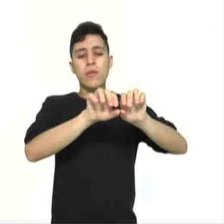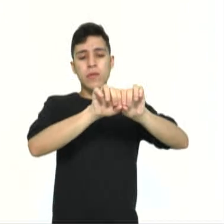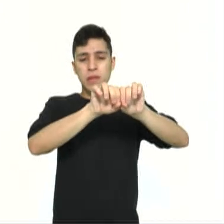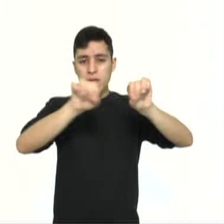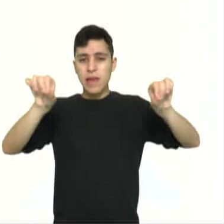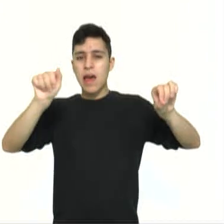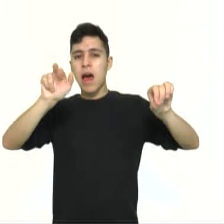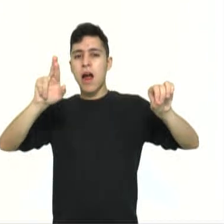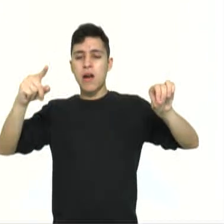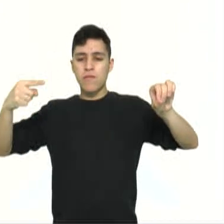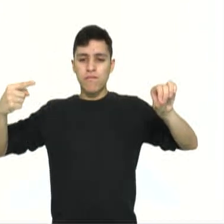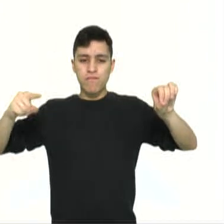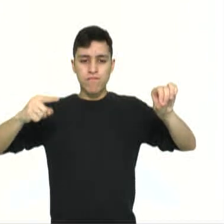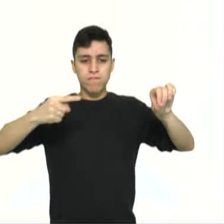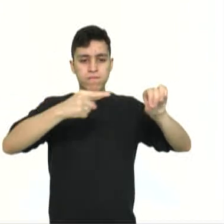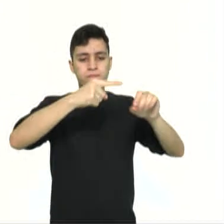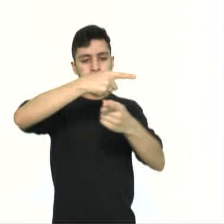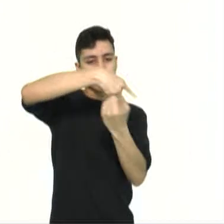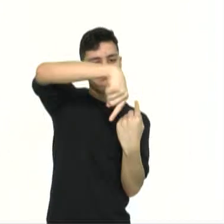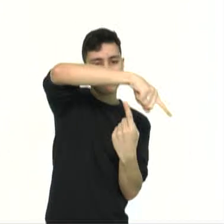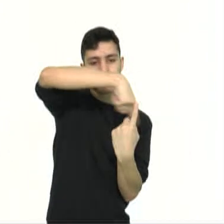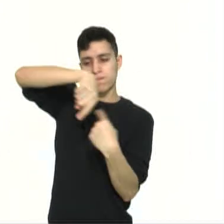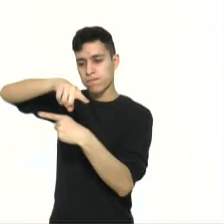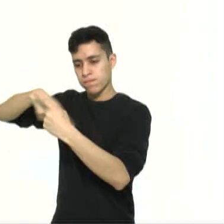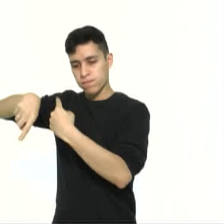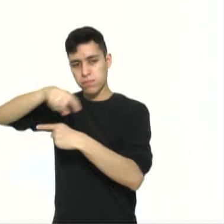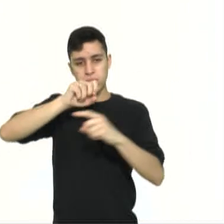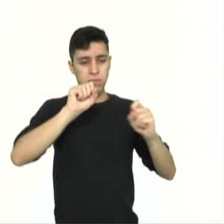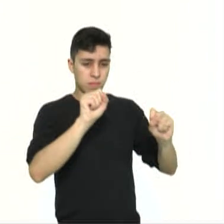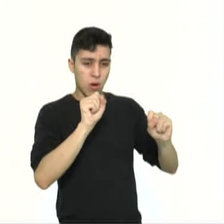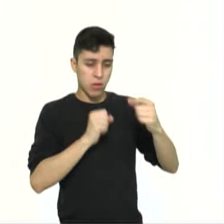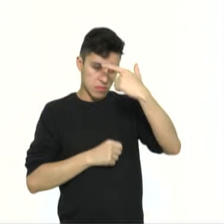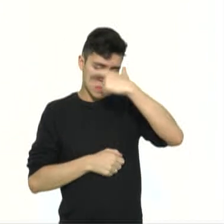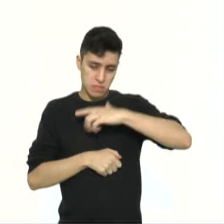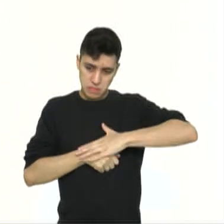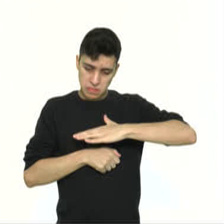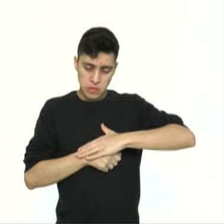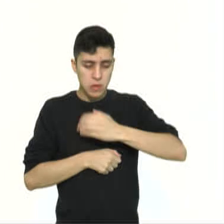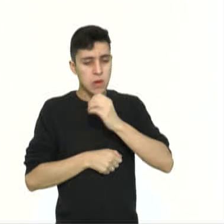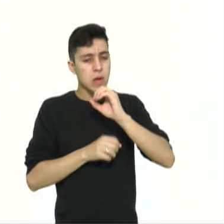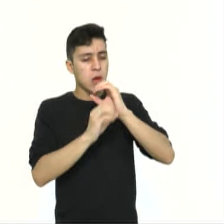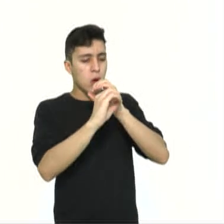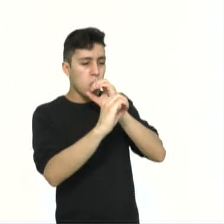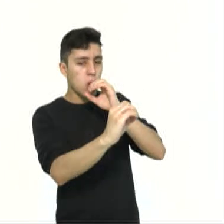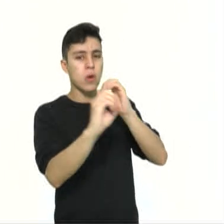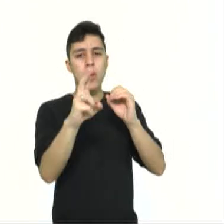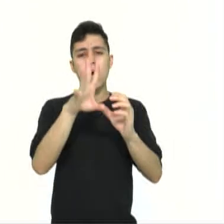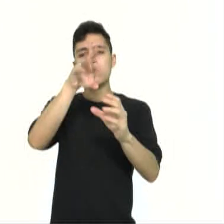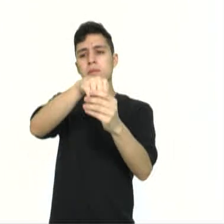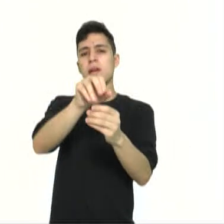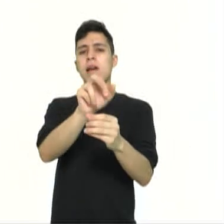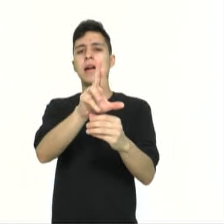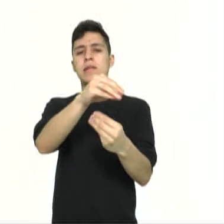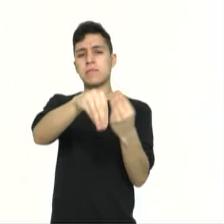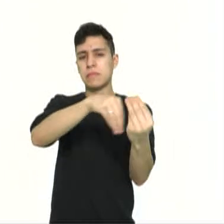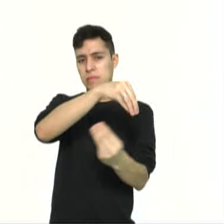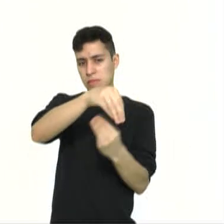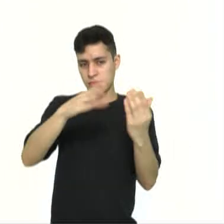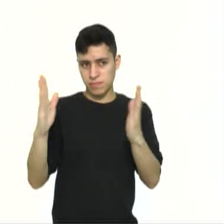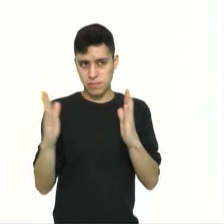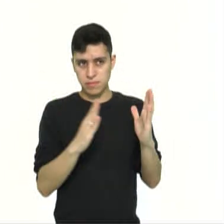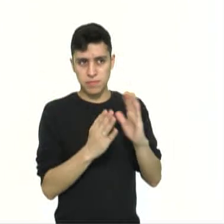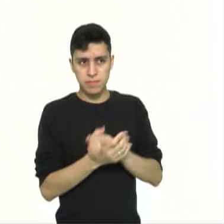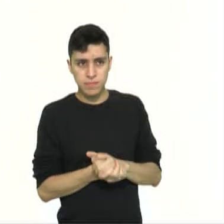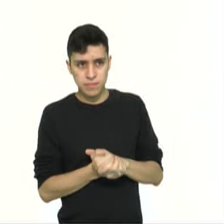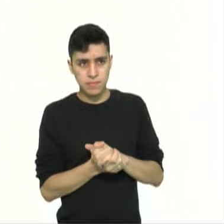em seu interior, sendo por parte de um instrumentista ou de ar comprimido. A embocadura é o